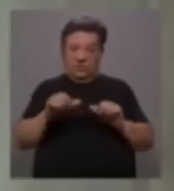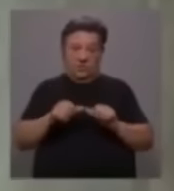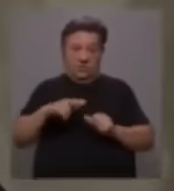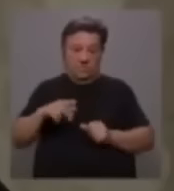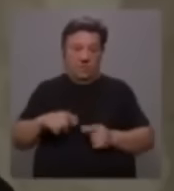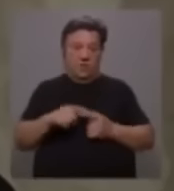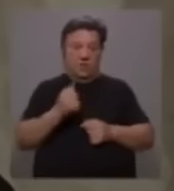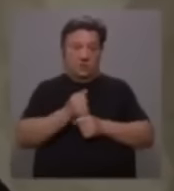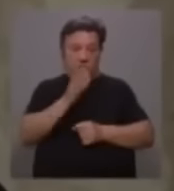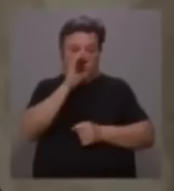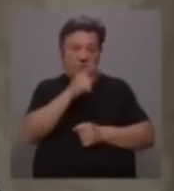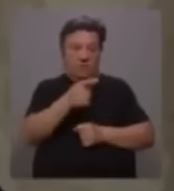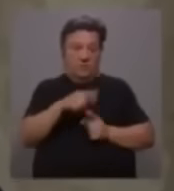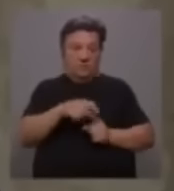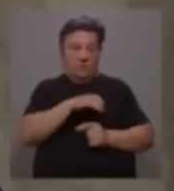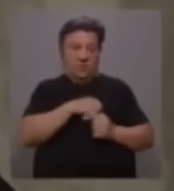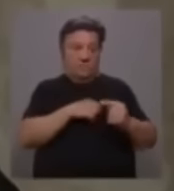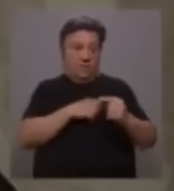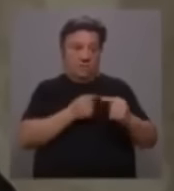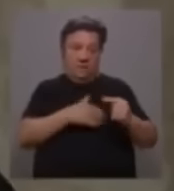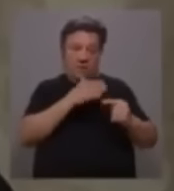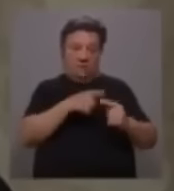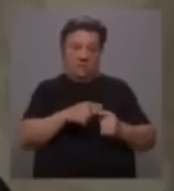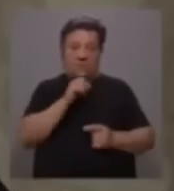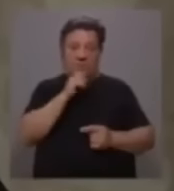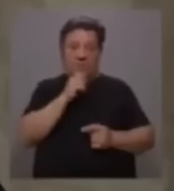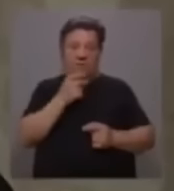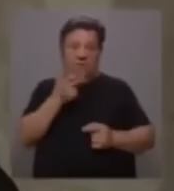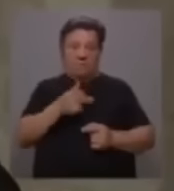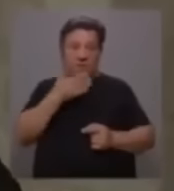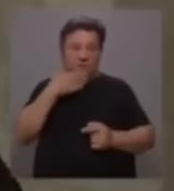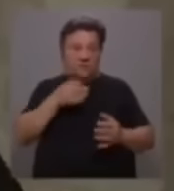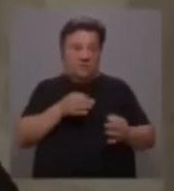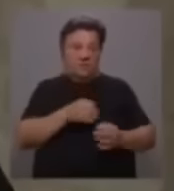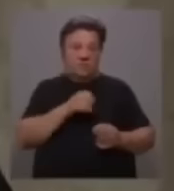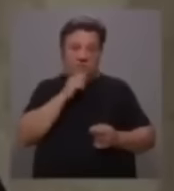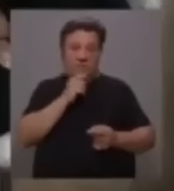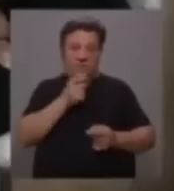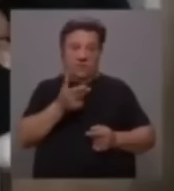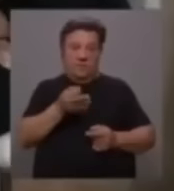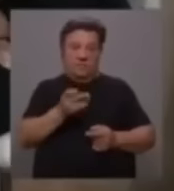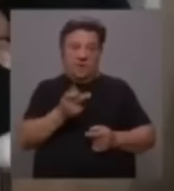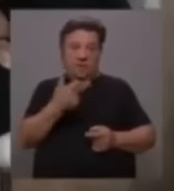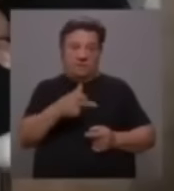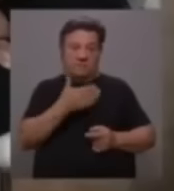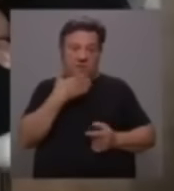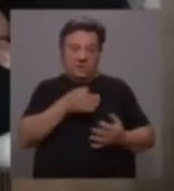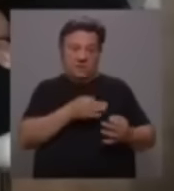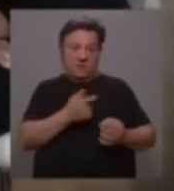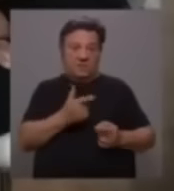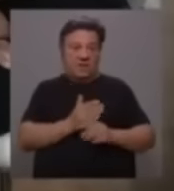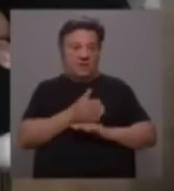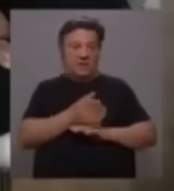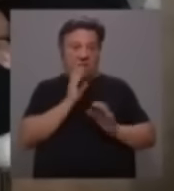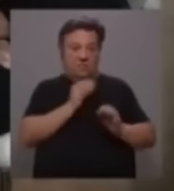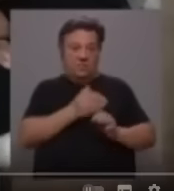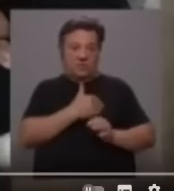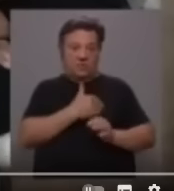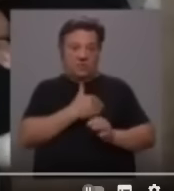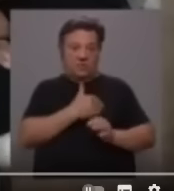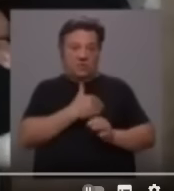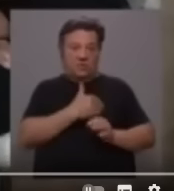País os funcionários públicos têm um salário mínimo mais alto conseguem reformar-se mais cedo conseguem pré-reforma mais cedo tem acesso a cuidados de